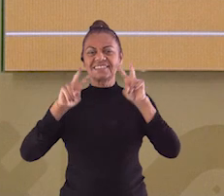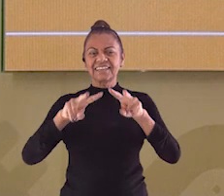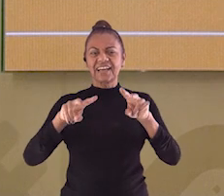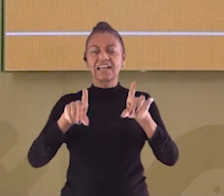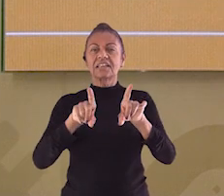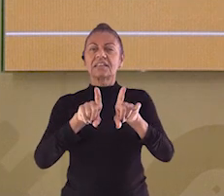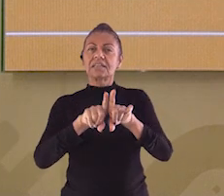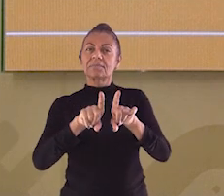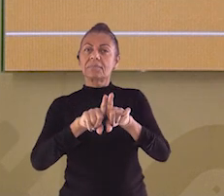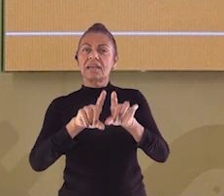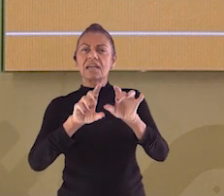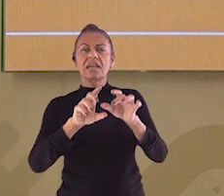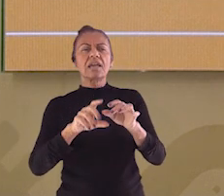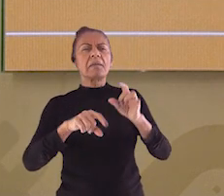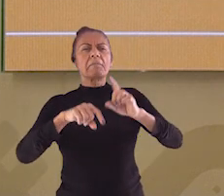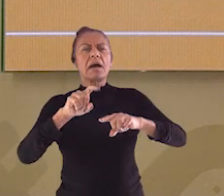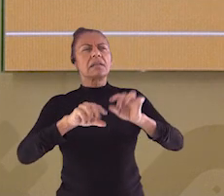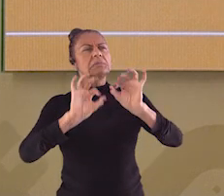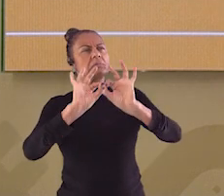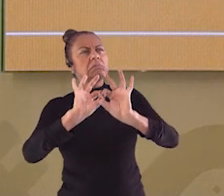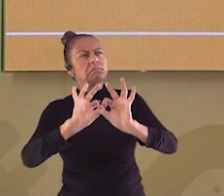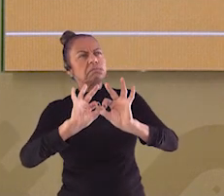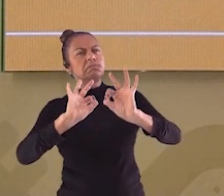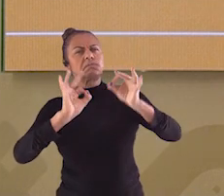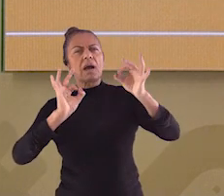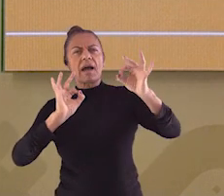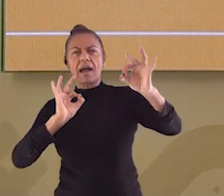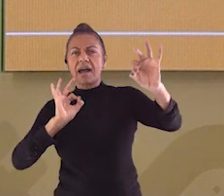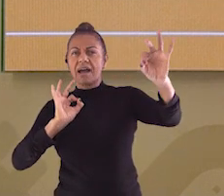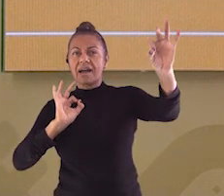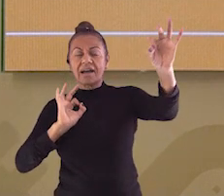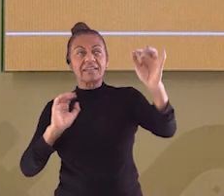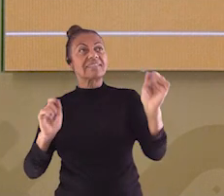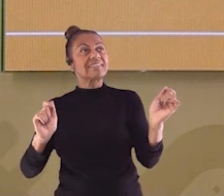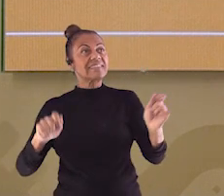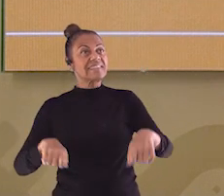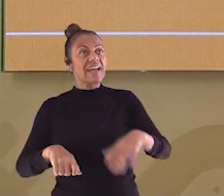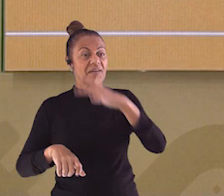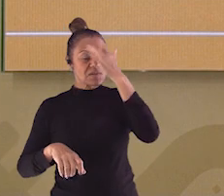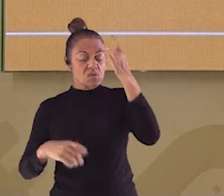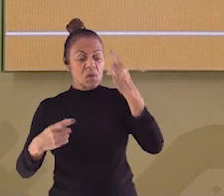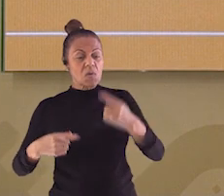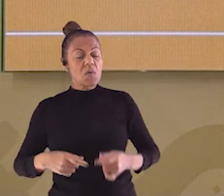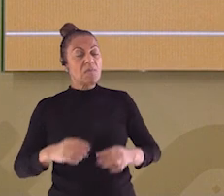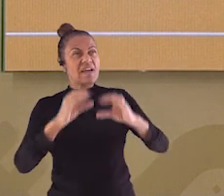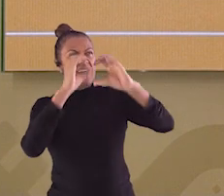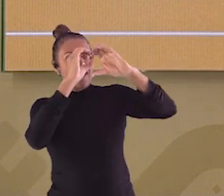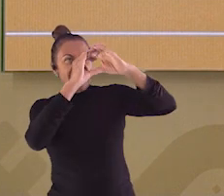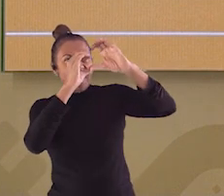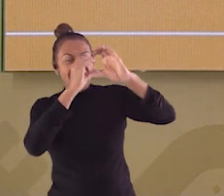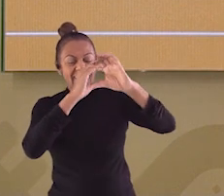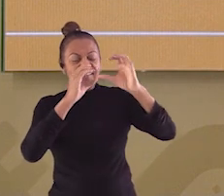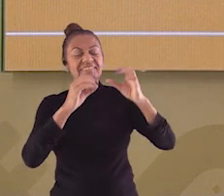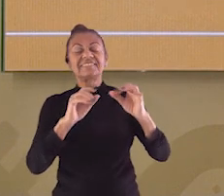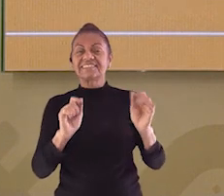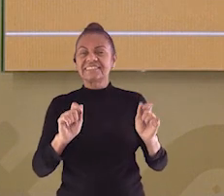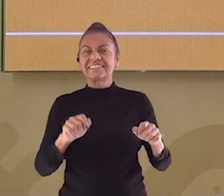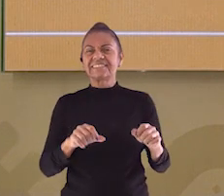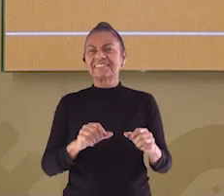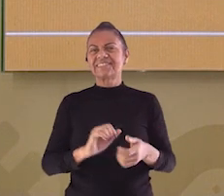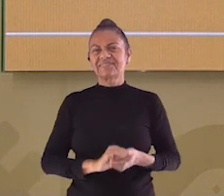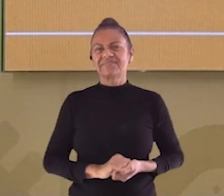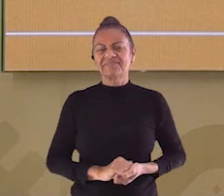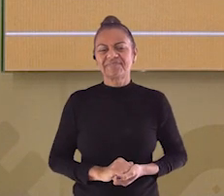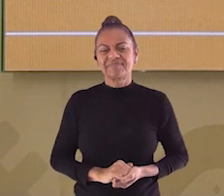distâncias e de tamanhos invisíveis ao olho humano. Agora que entenderam tudo, vamos fazer a